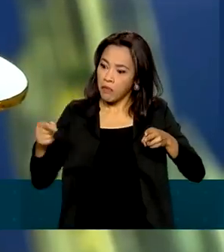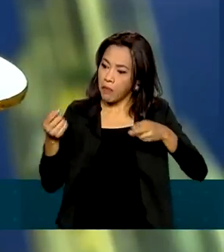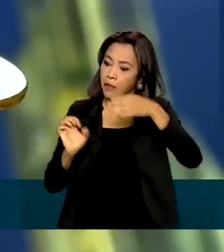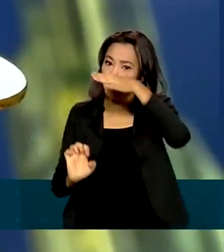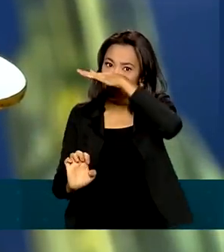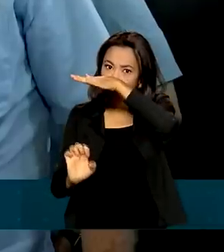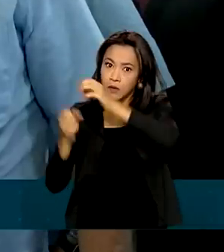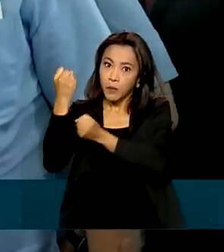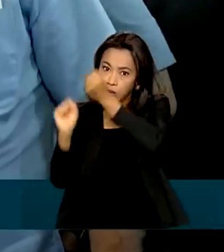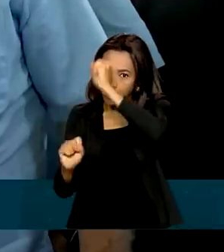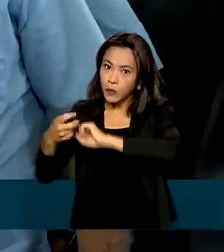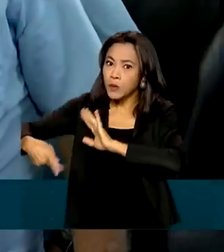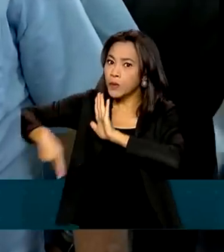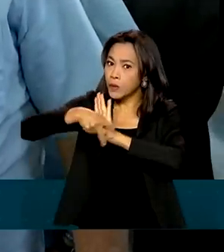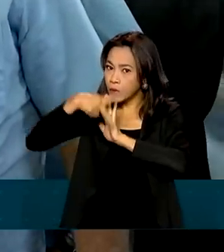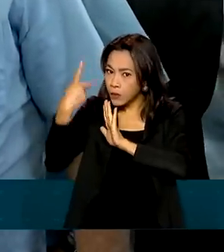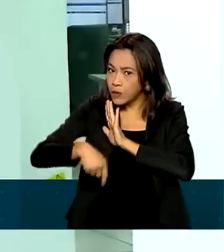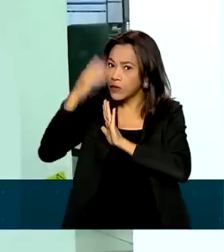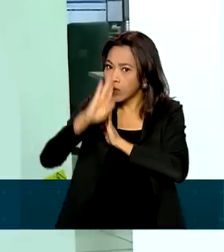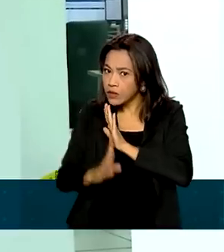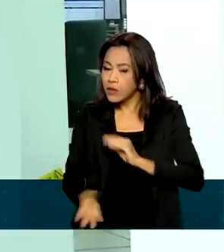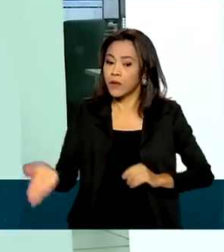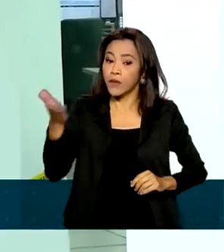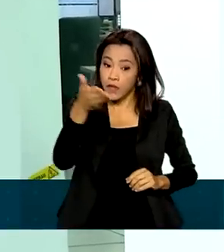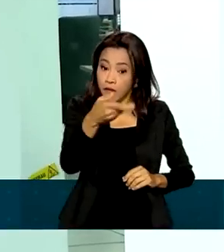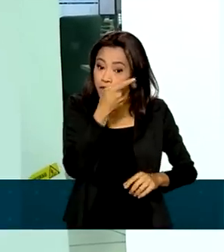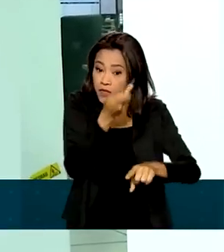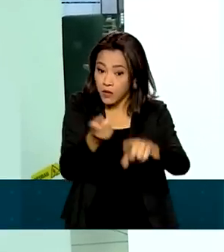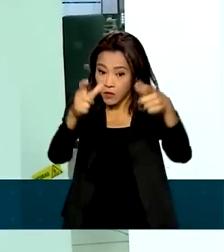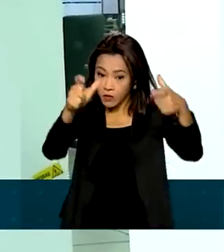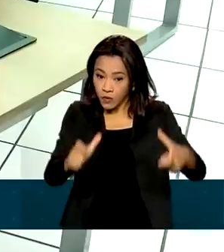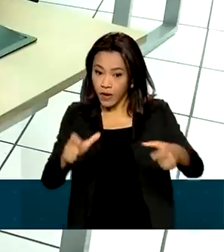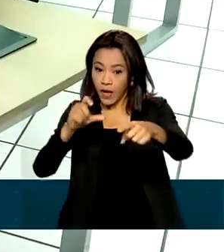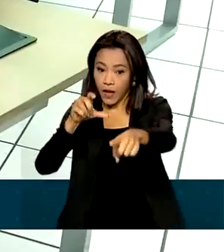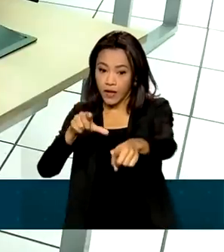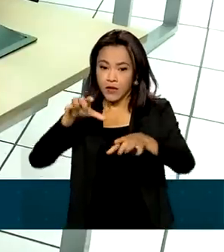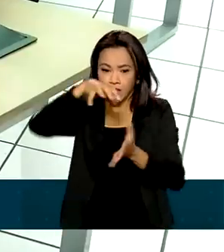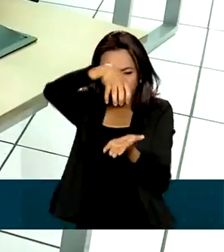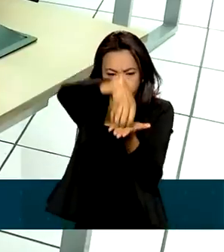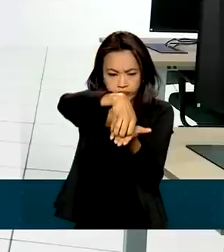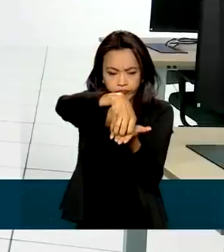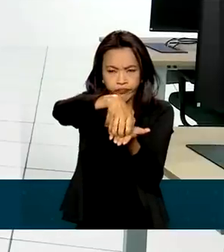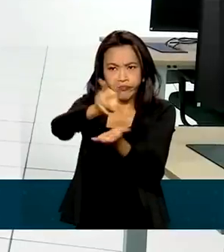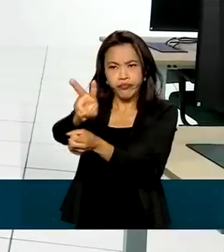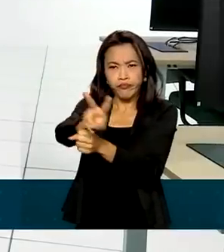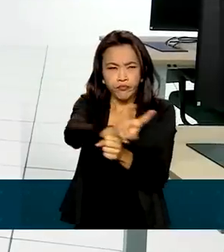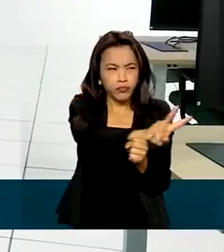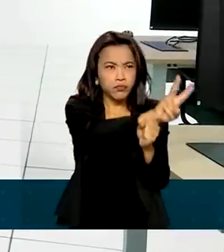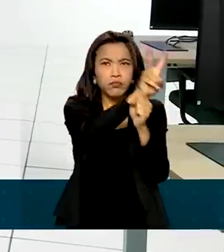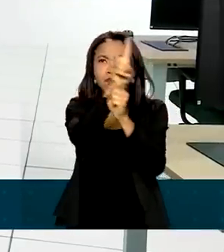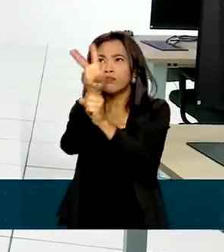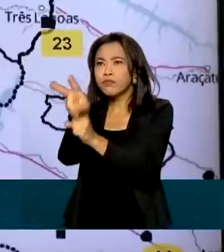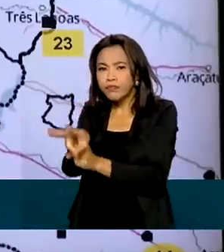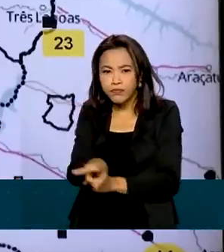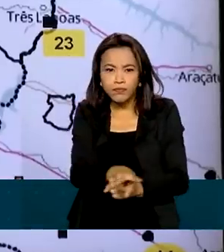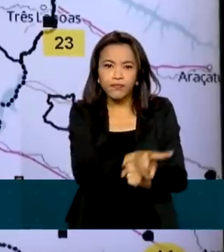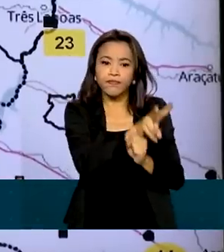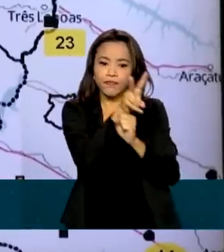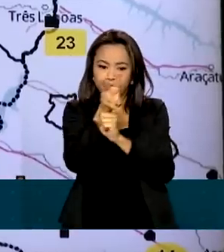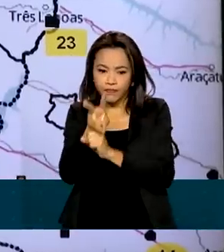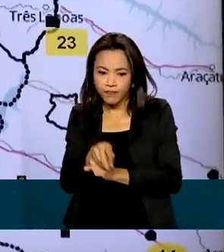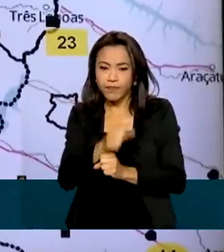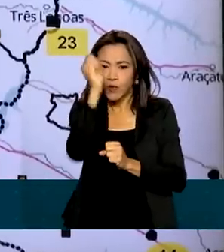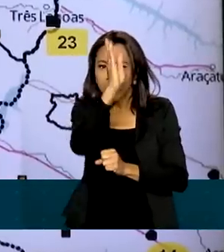indústria nacional. O presidente visitou também o CEMADEM, Centro de Monitoramento e de Alertas de Desastres Naturais, no